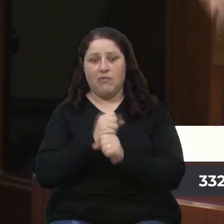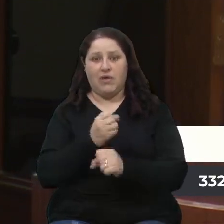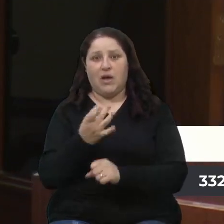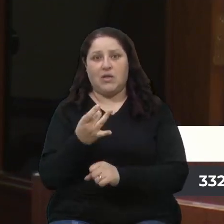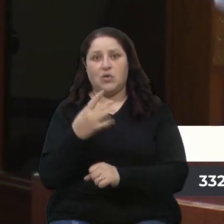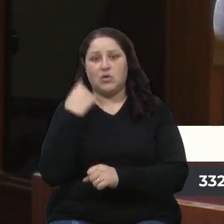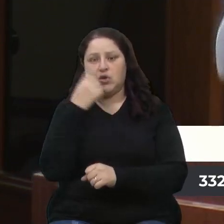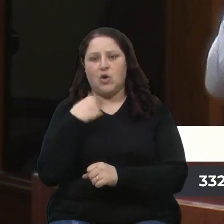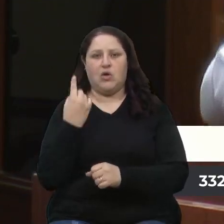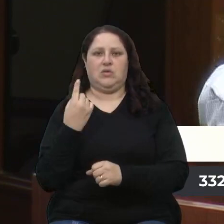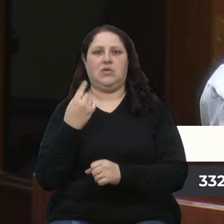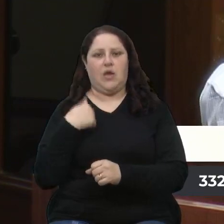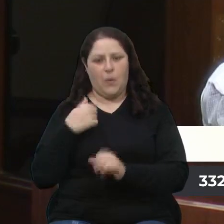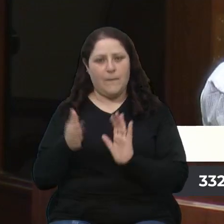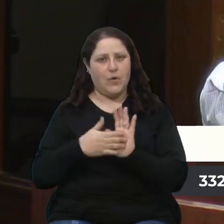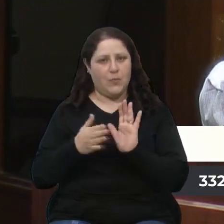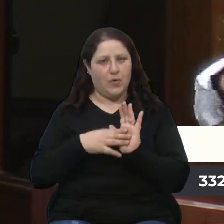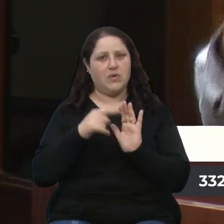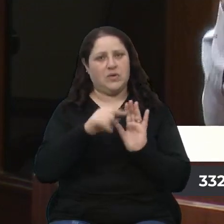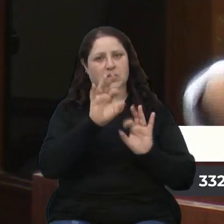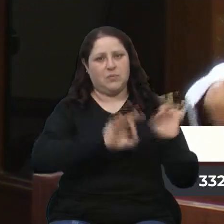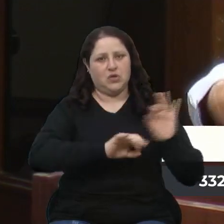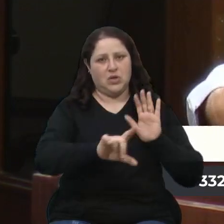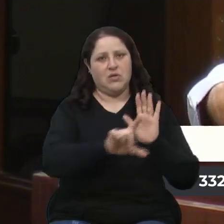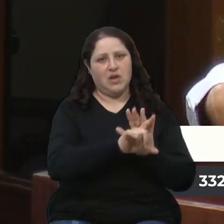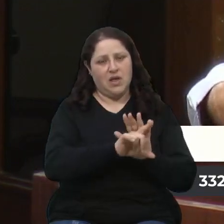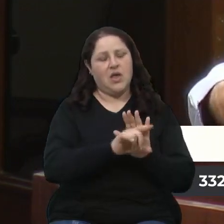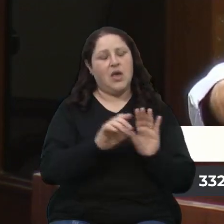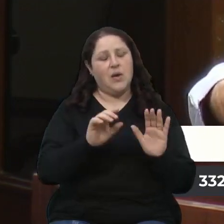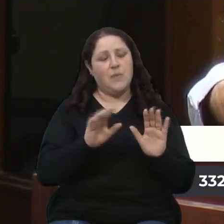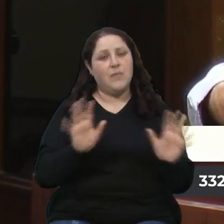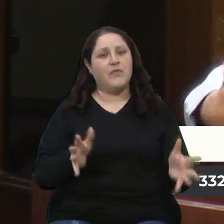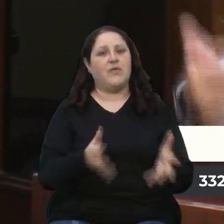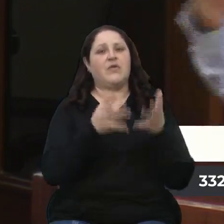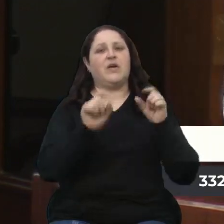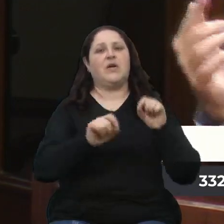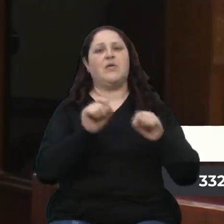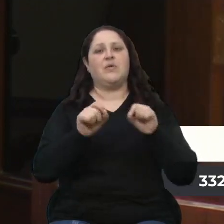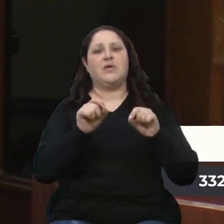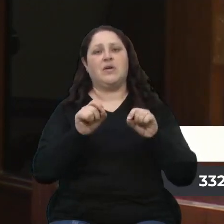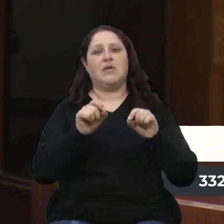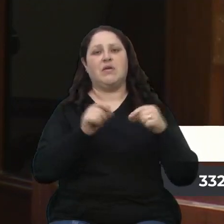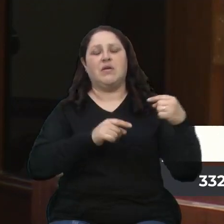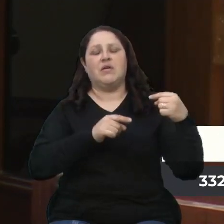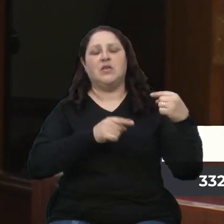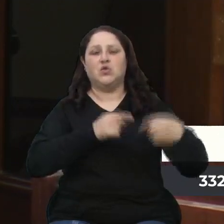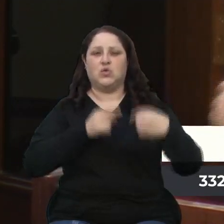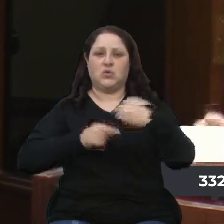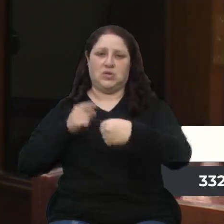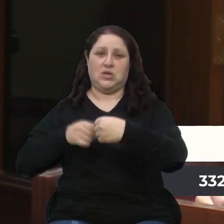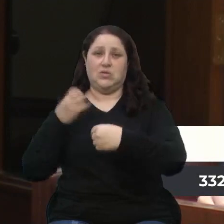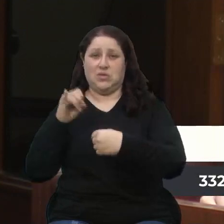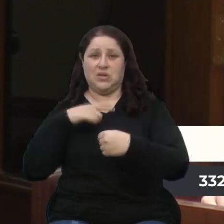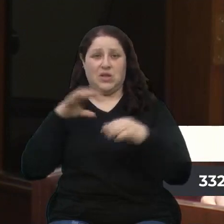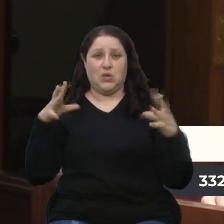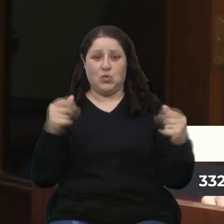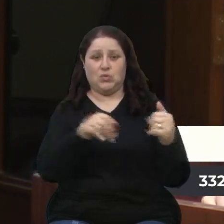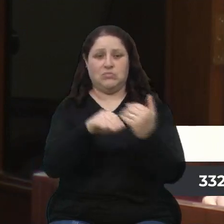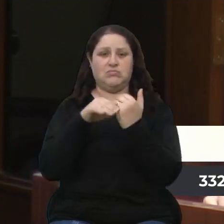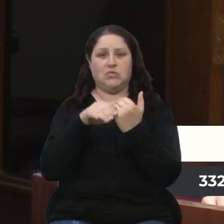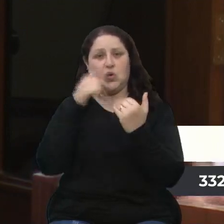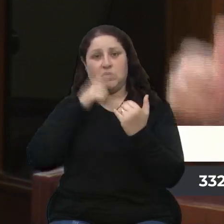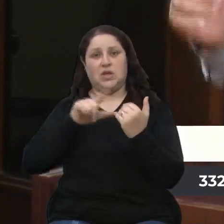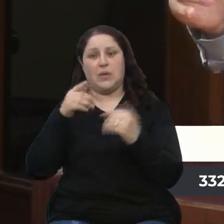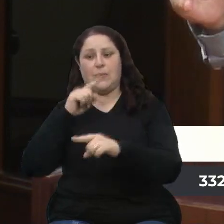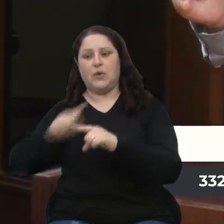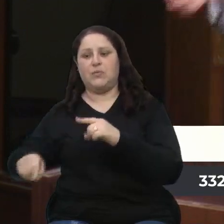lei para gerar isso mesmo, porque nós não temos o controle, e se nós tivéssemos unificado, nós poderíamos proibir. Por